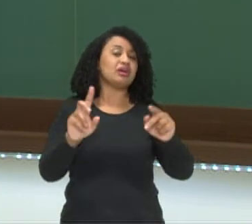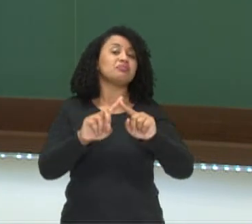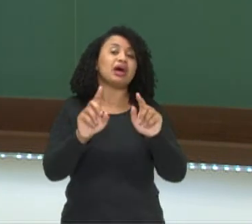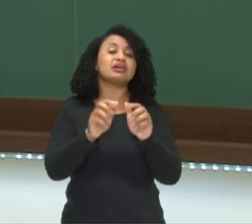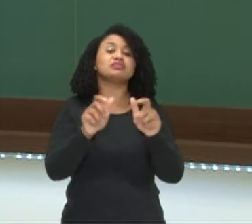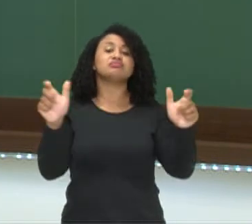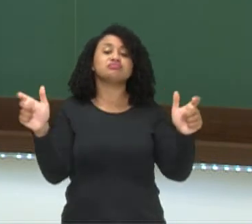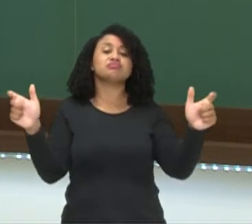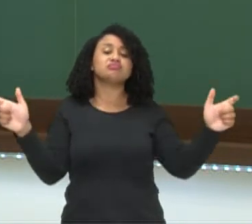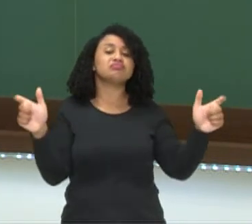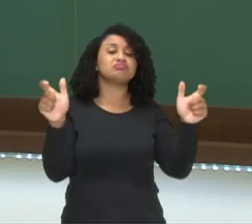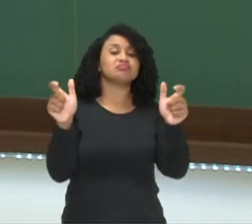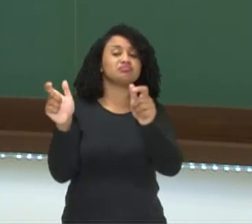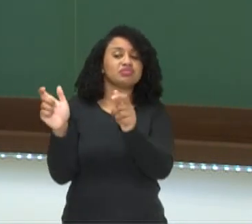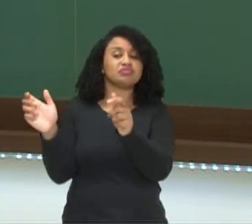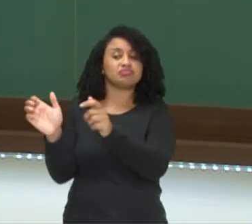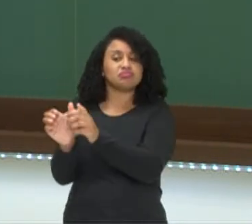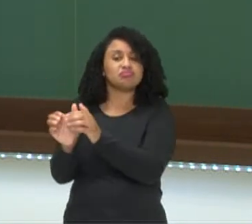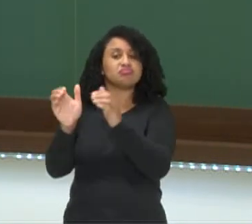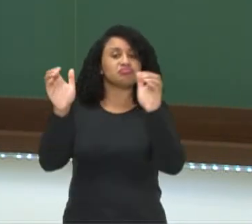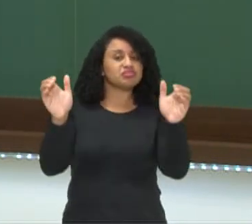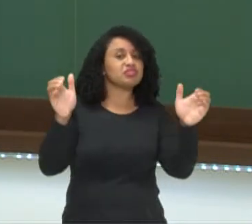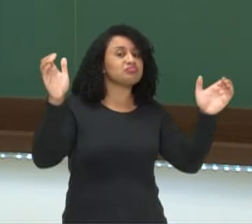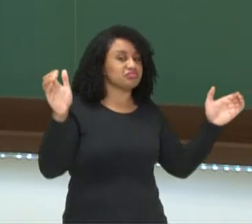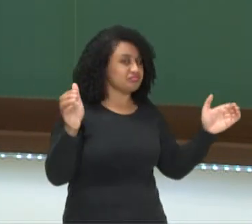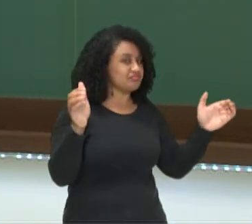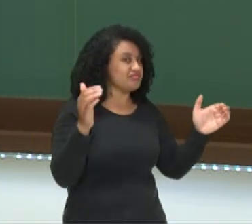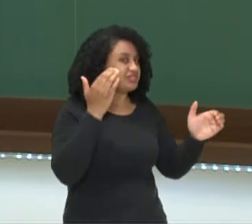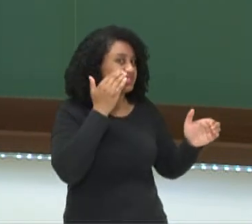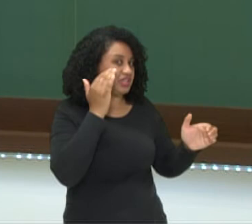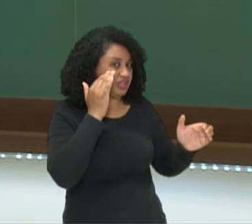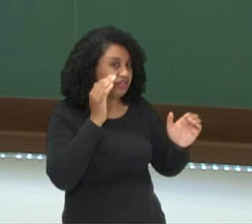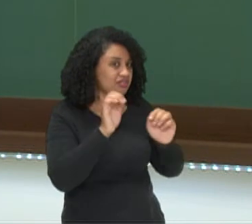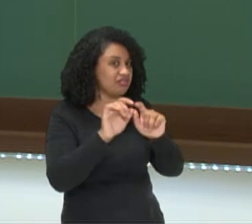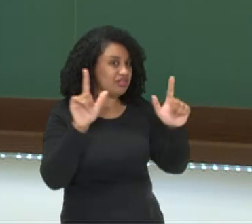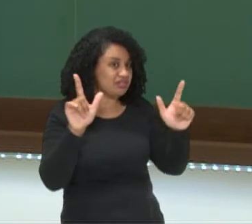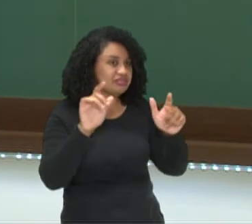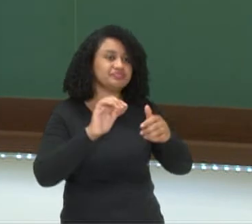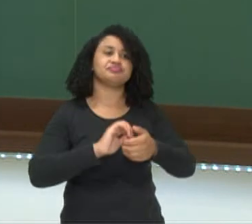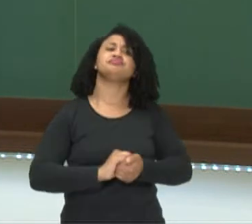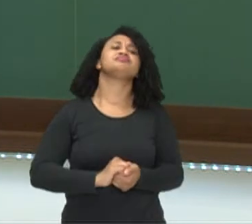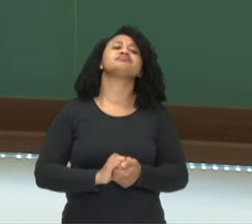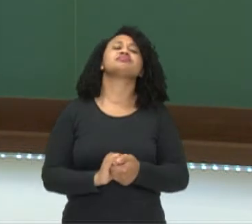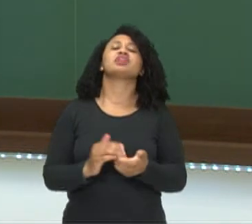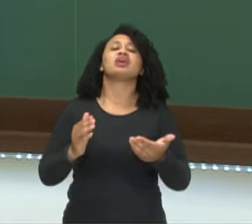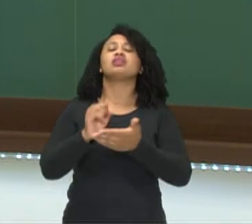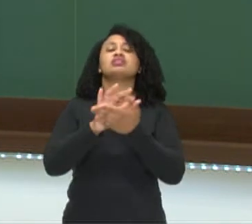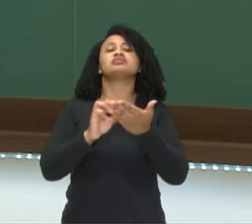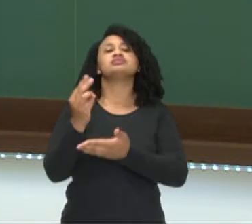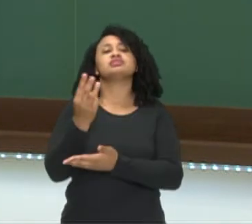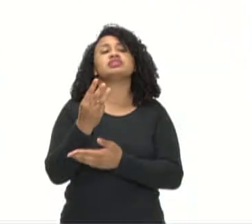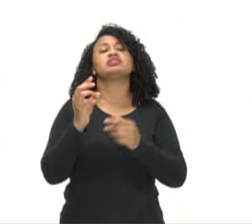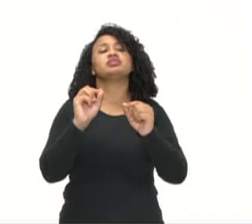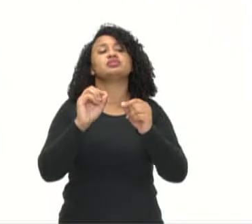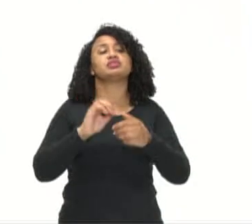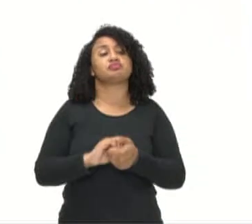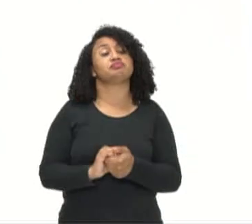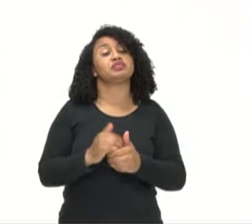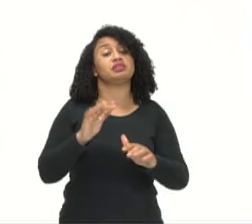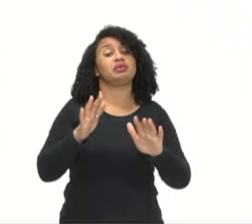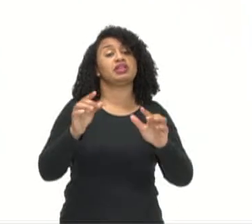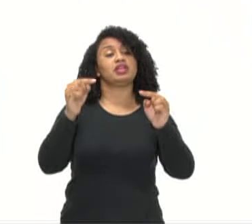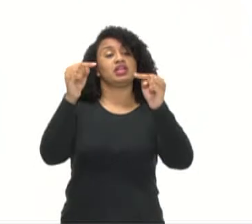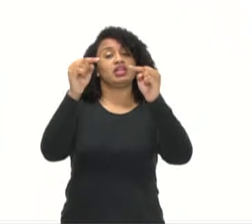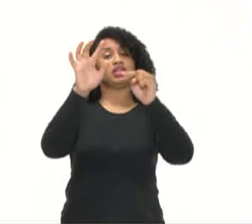de portes diferentes. Ok? Deu para entender, né? E o 3 para você. De acordo com a